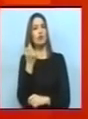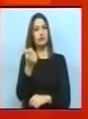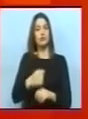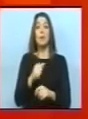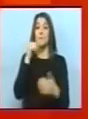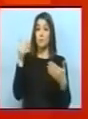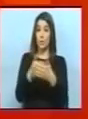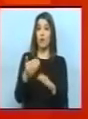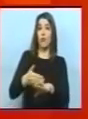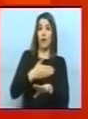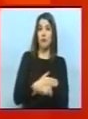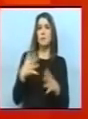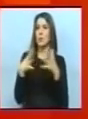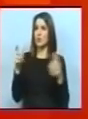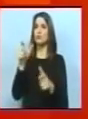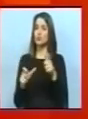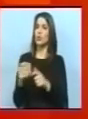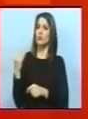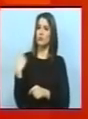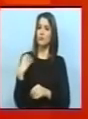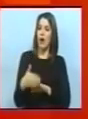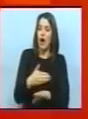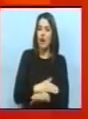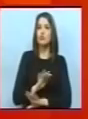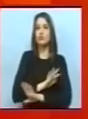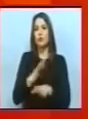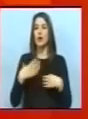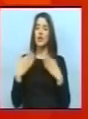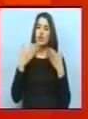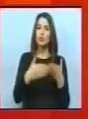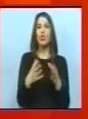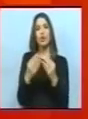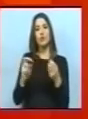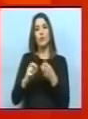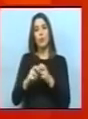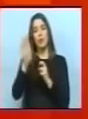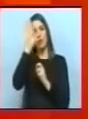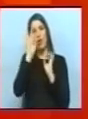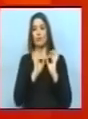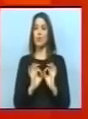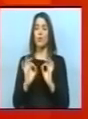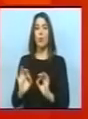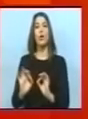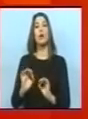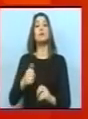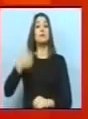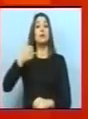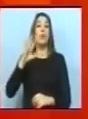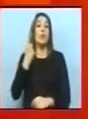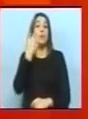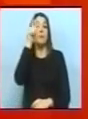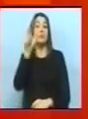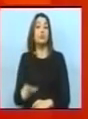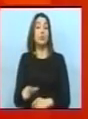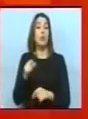morte, em muitos casos, já tem sido procurada no sentido de ajudar a resolver os problemas, principalmente quando há um membro da família que